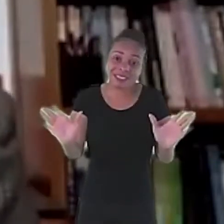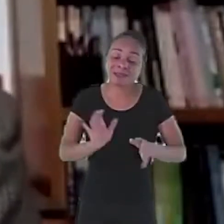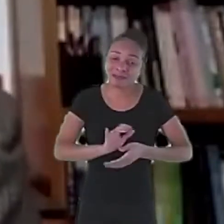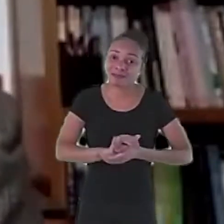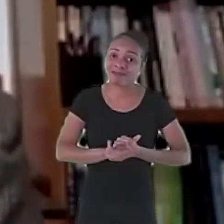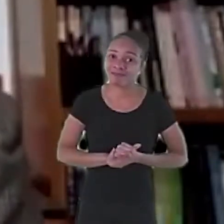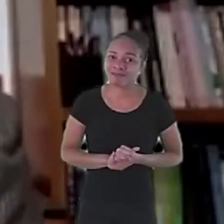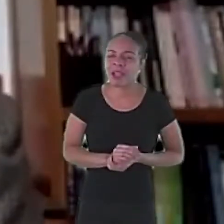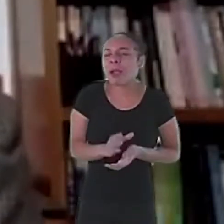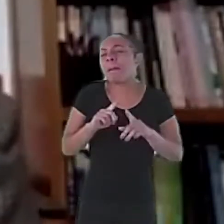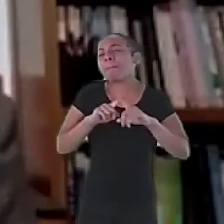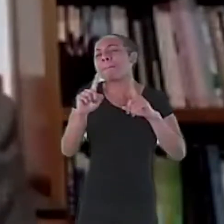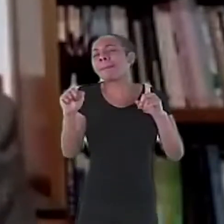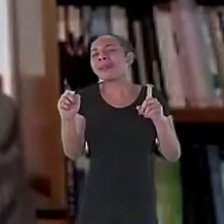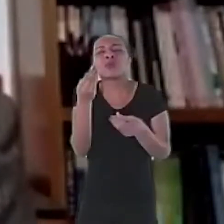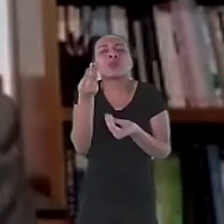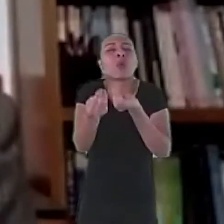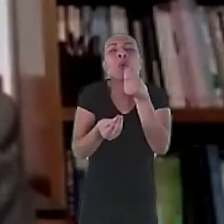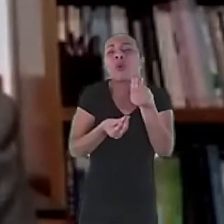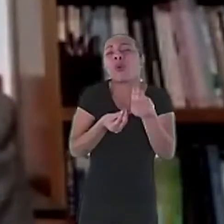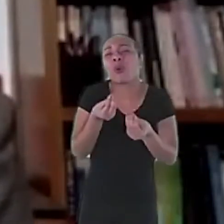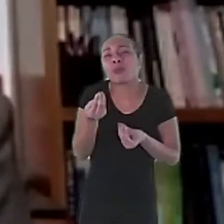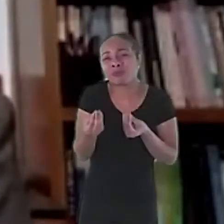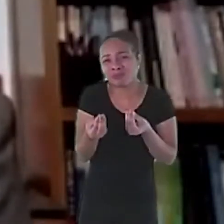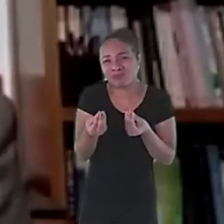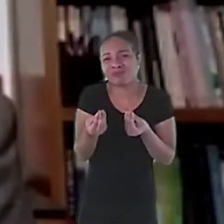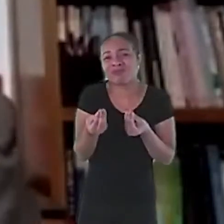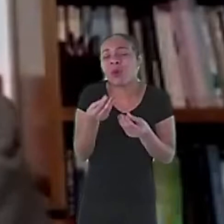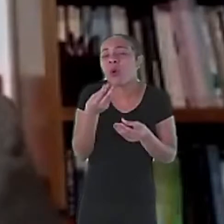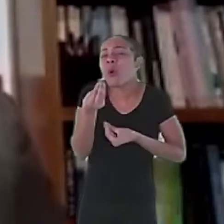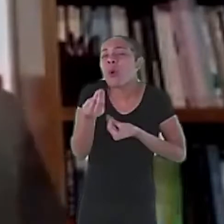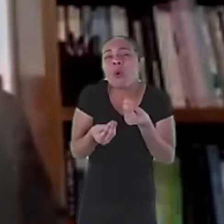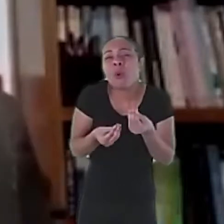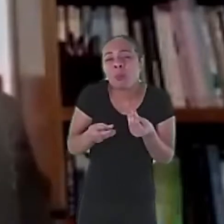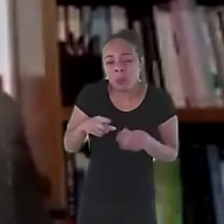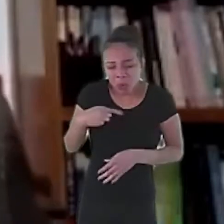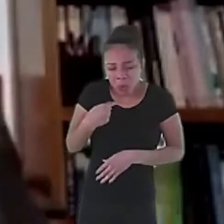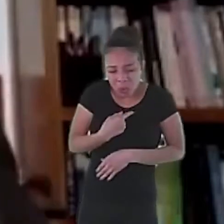Como sair do impasse? Esse aqui é o problema.